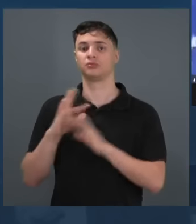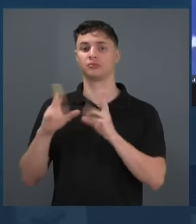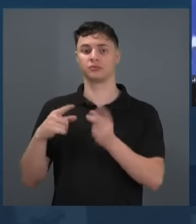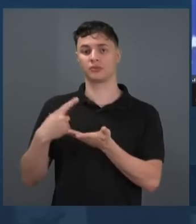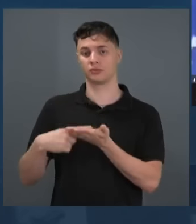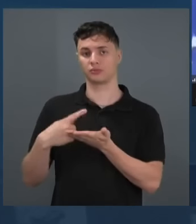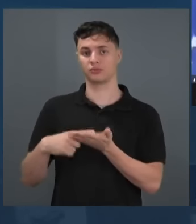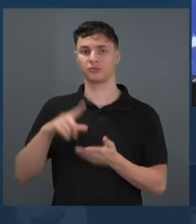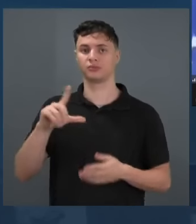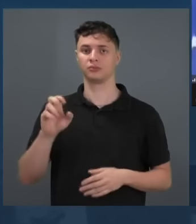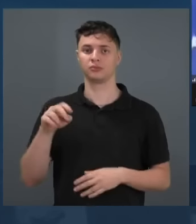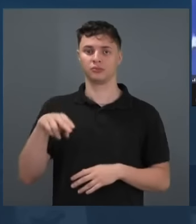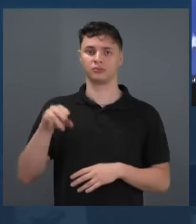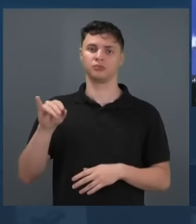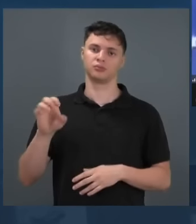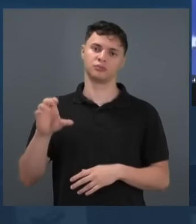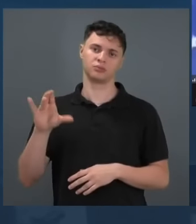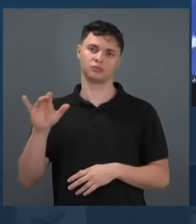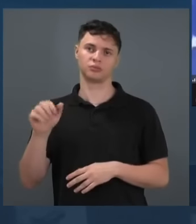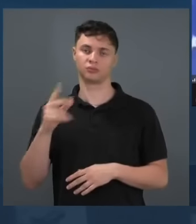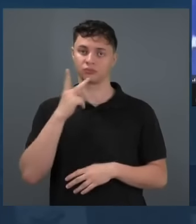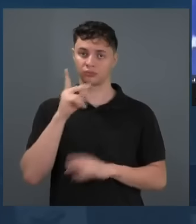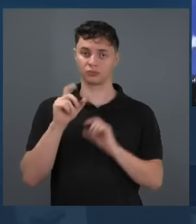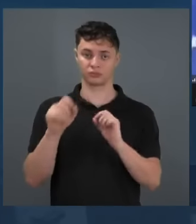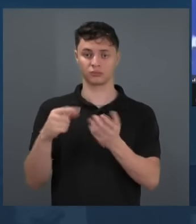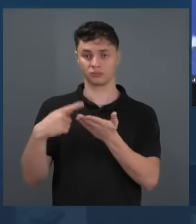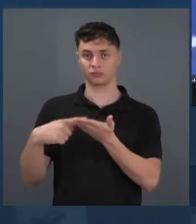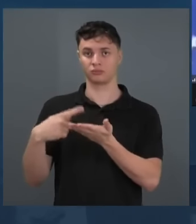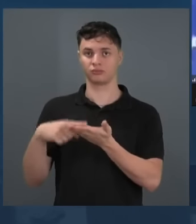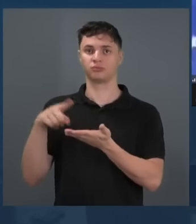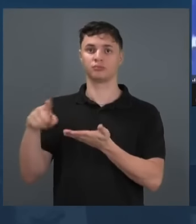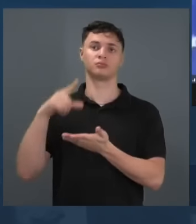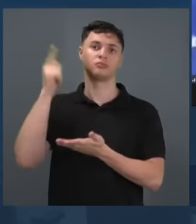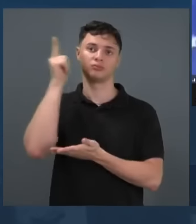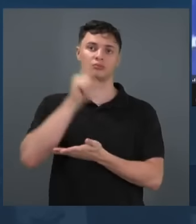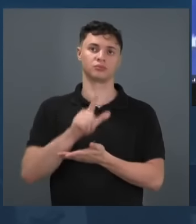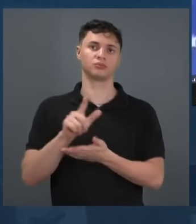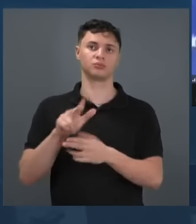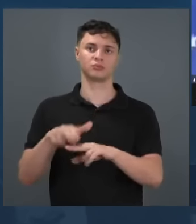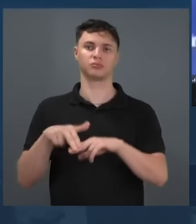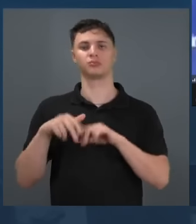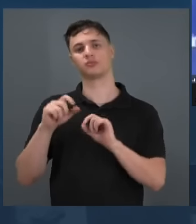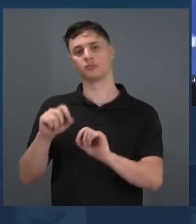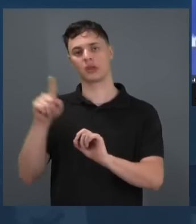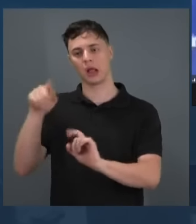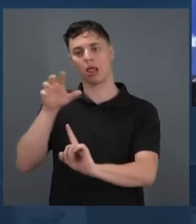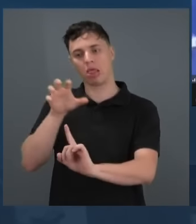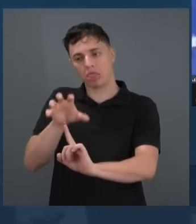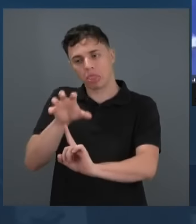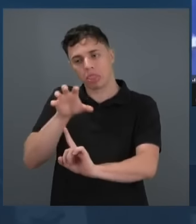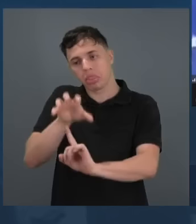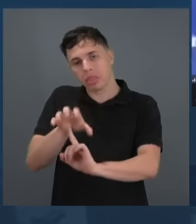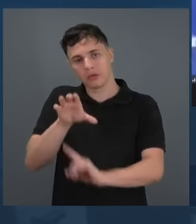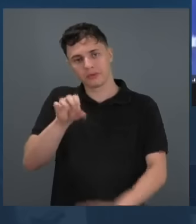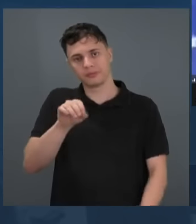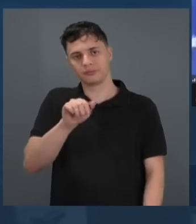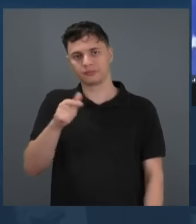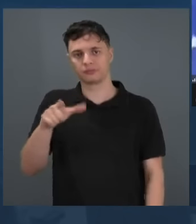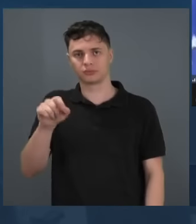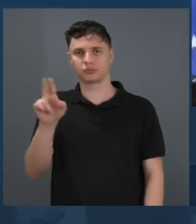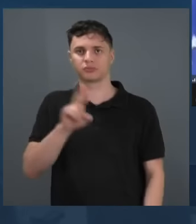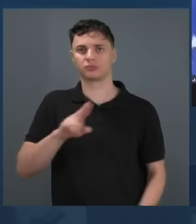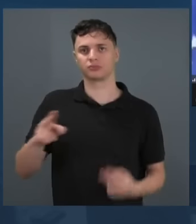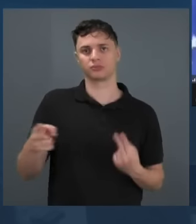de leniência, sustentando que tais acordos foram obtidos sob coação e uso de